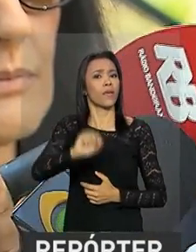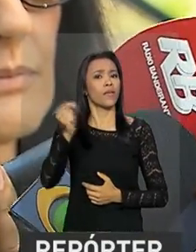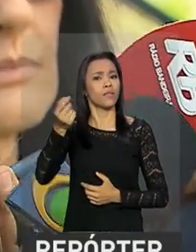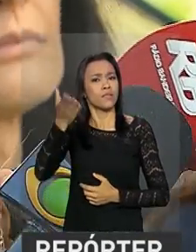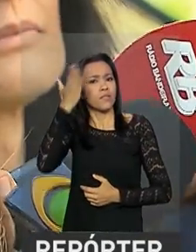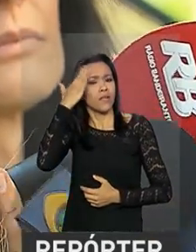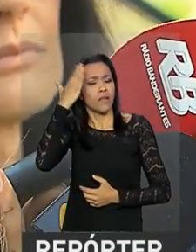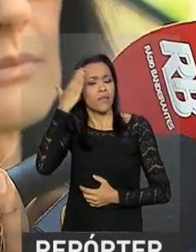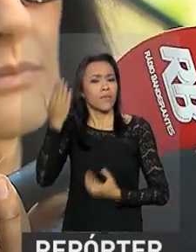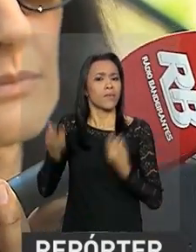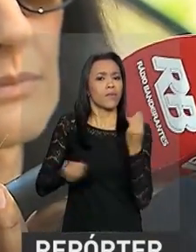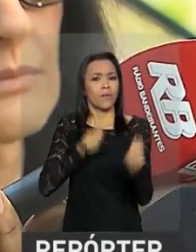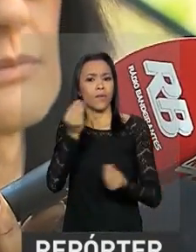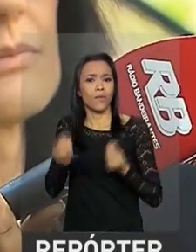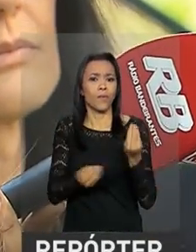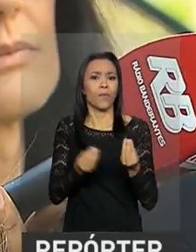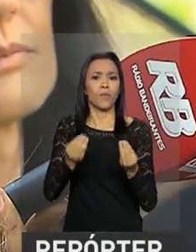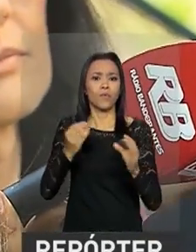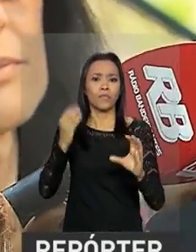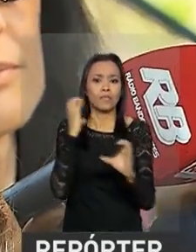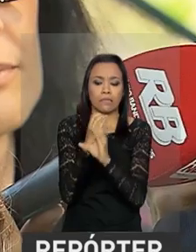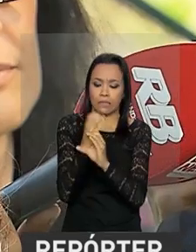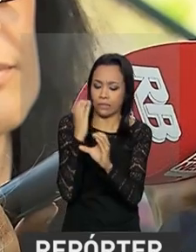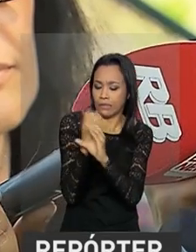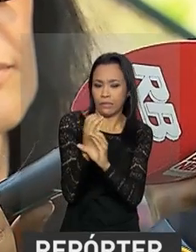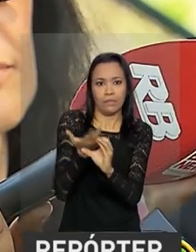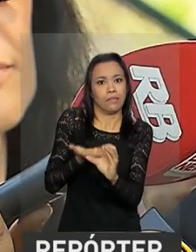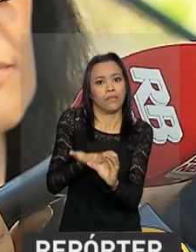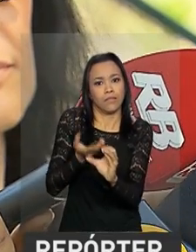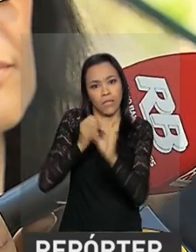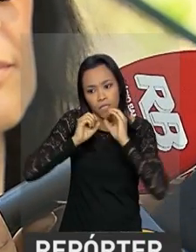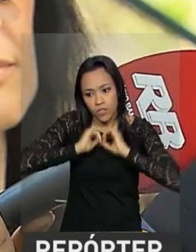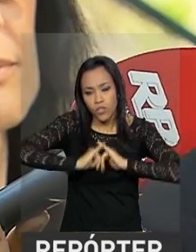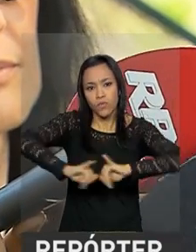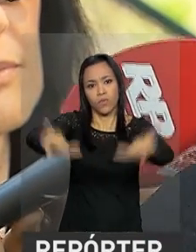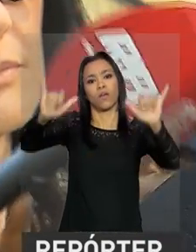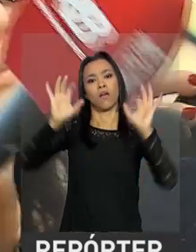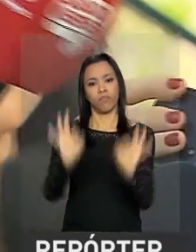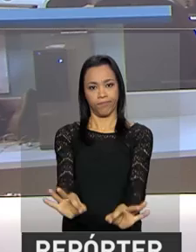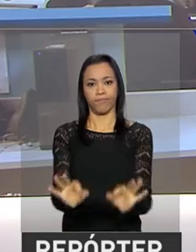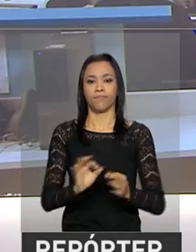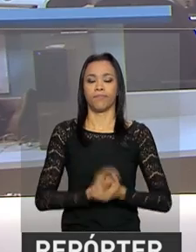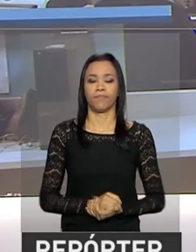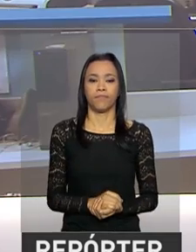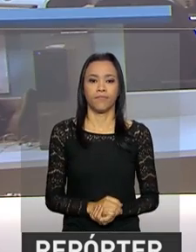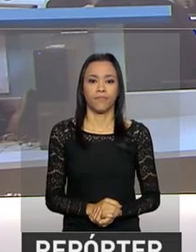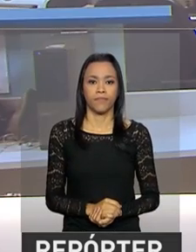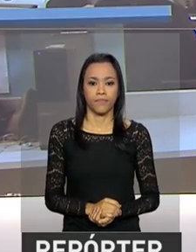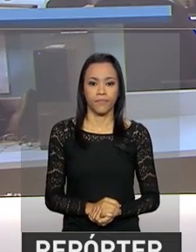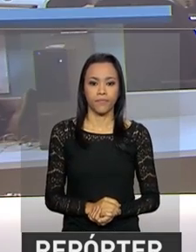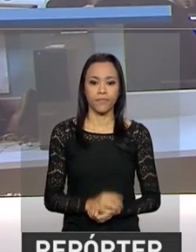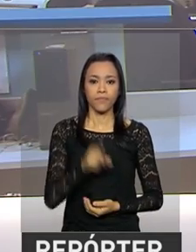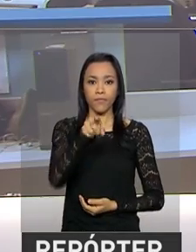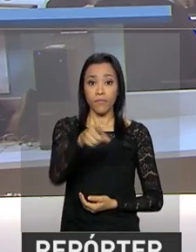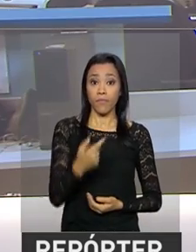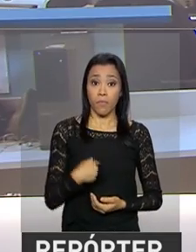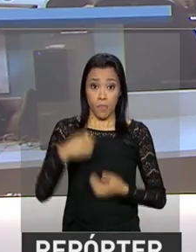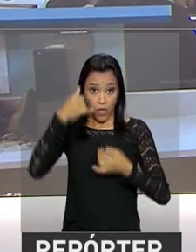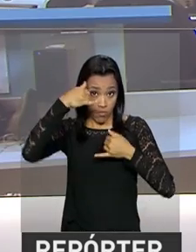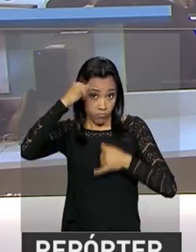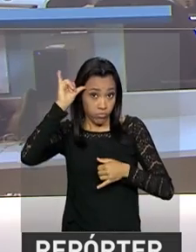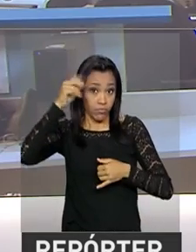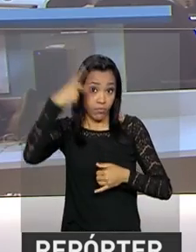vencer uma batalha da comunicação E essa comunicação nós temos que fazer com eficiência o rebanho bovino